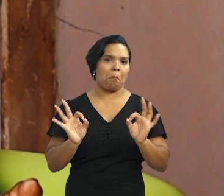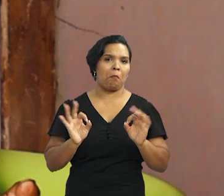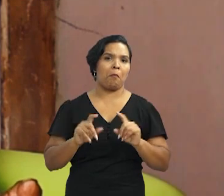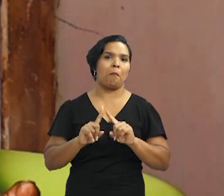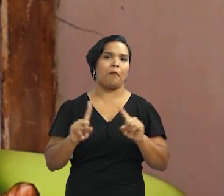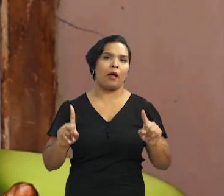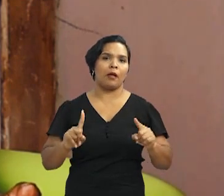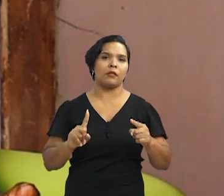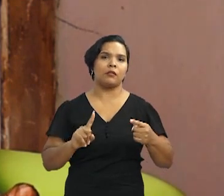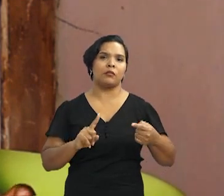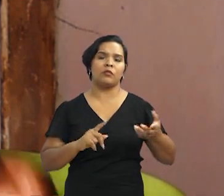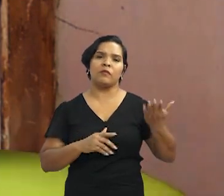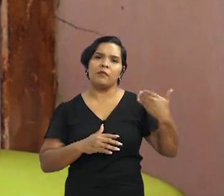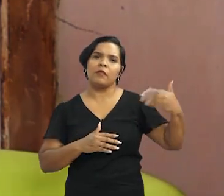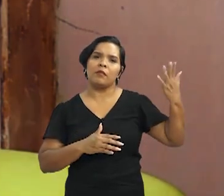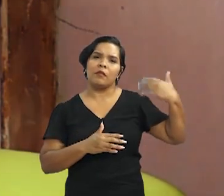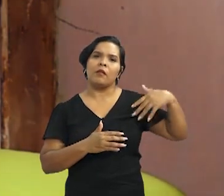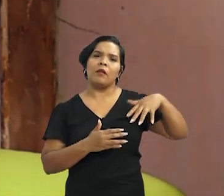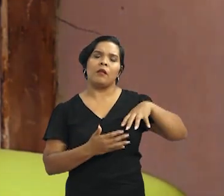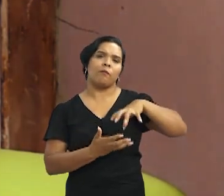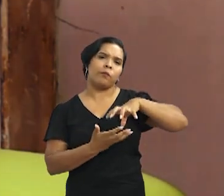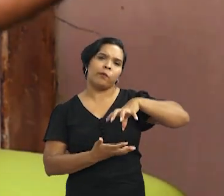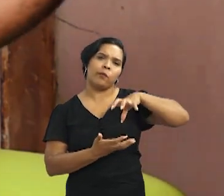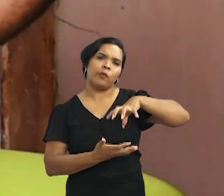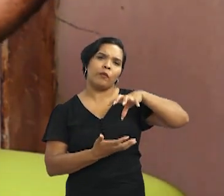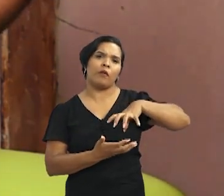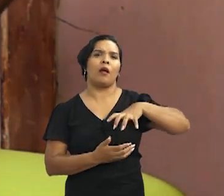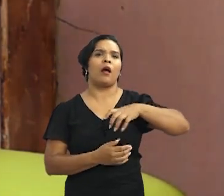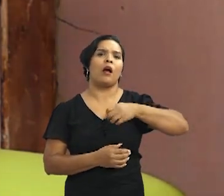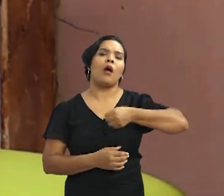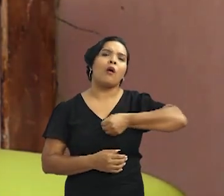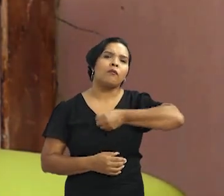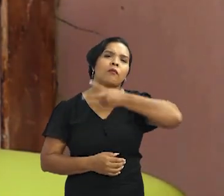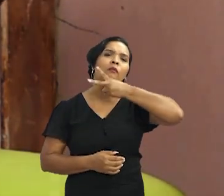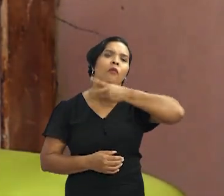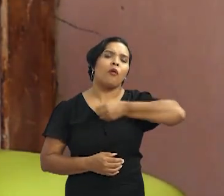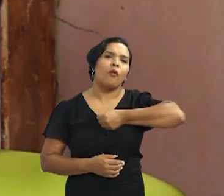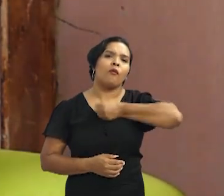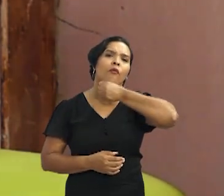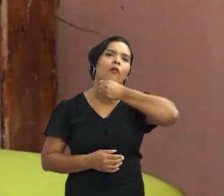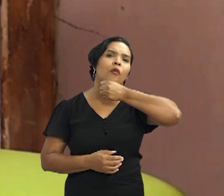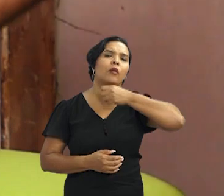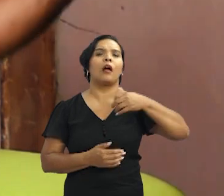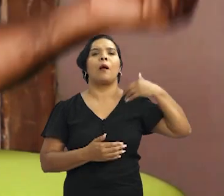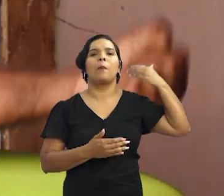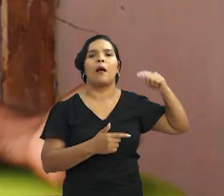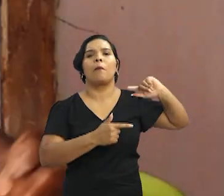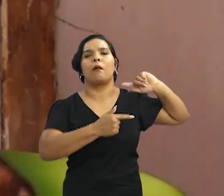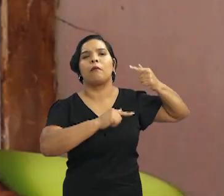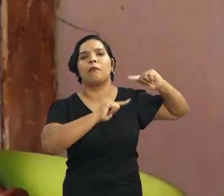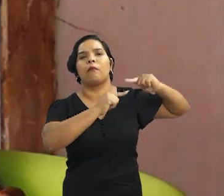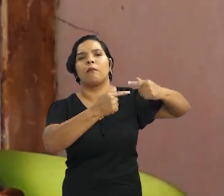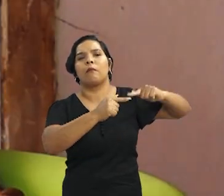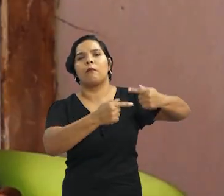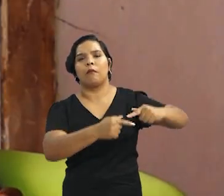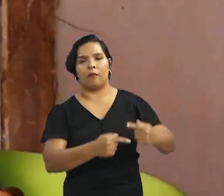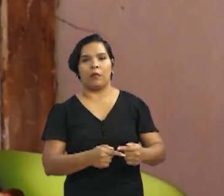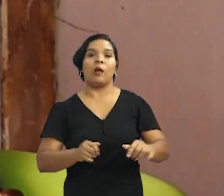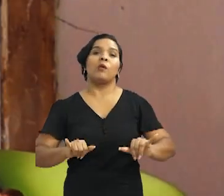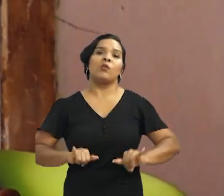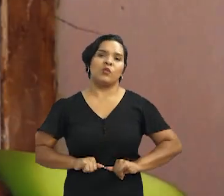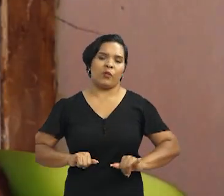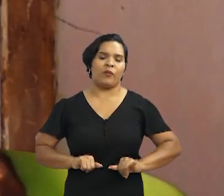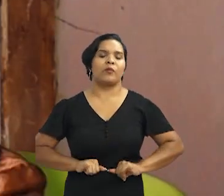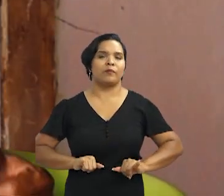de nós que está aqui dentro hoje, mas passou pelos antigos, os velhos avós, bisavós desse pessoal que está aqui